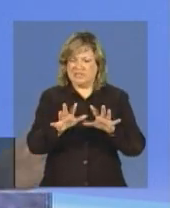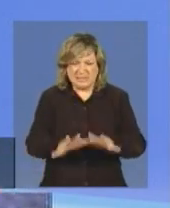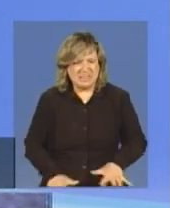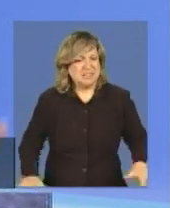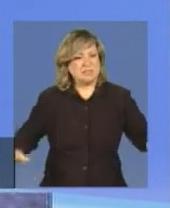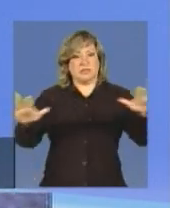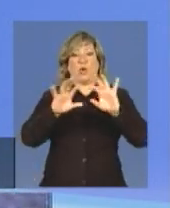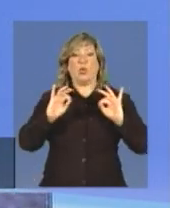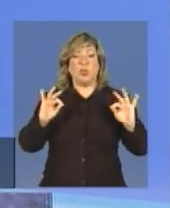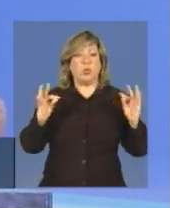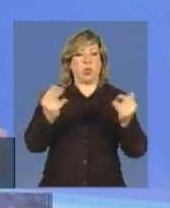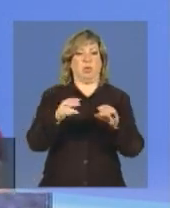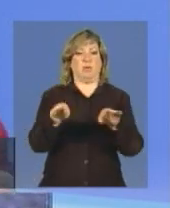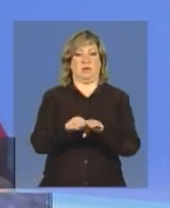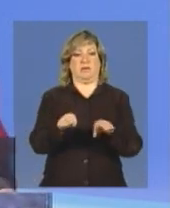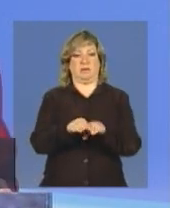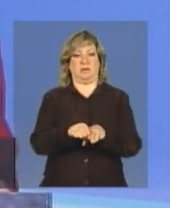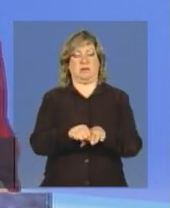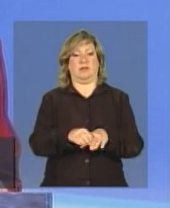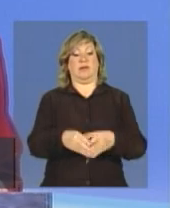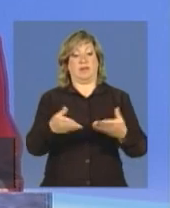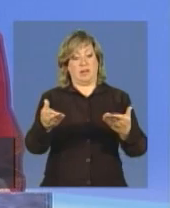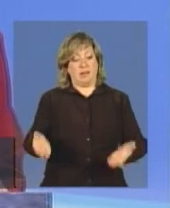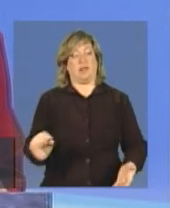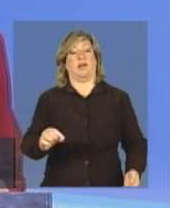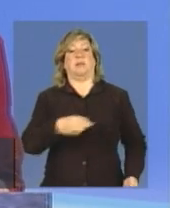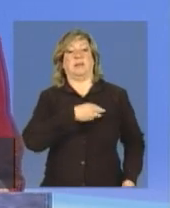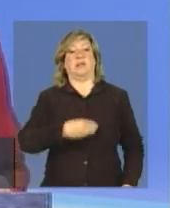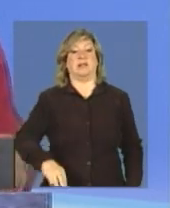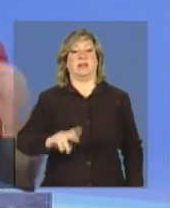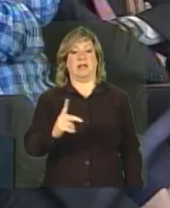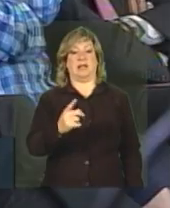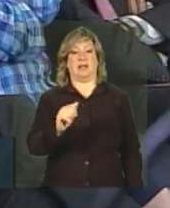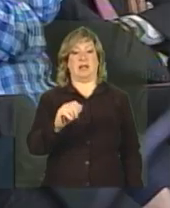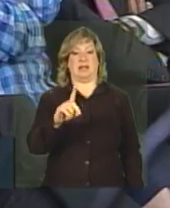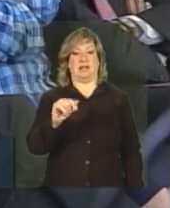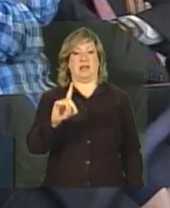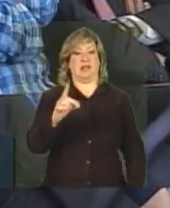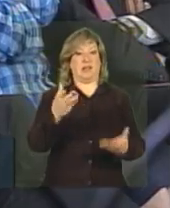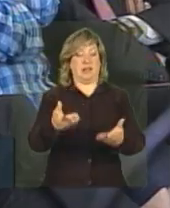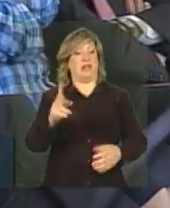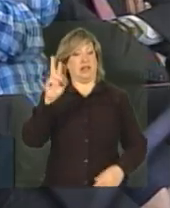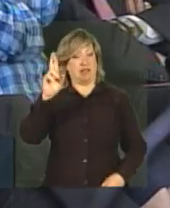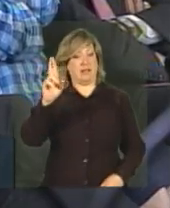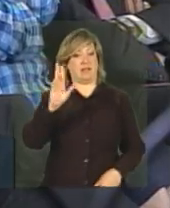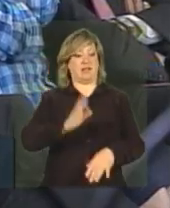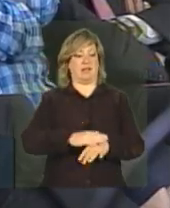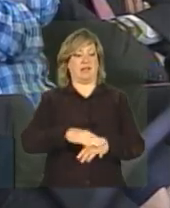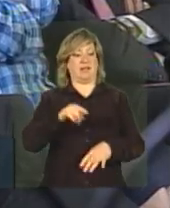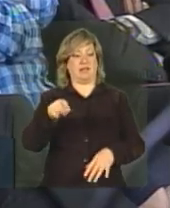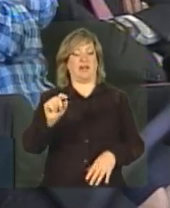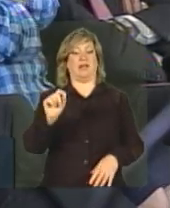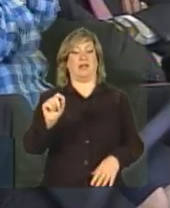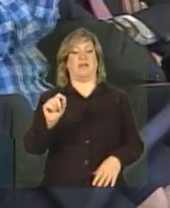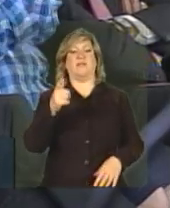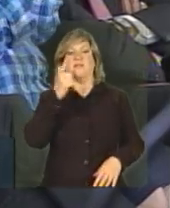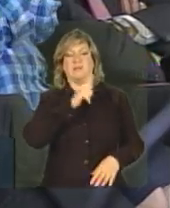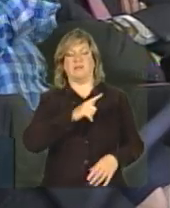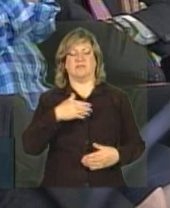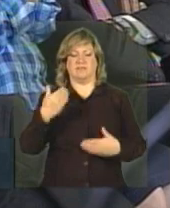massiva. Está aqui o ministro Fernando Haddad, que foi responsável e vem